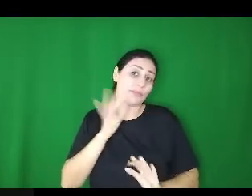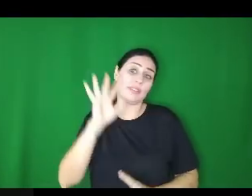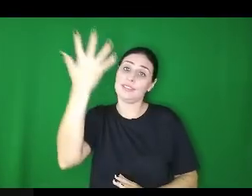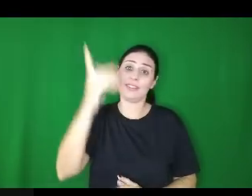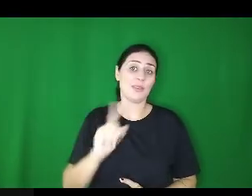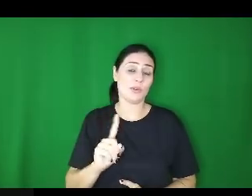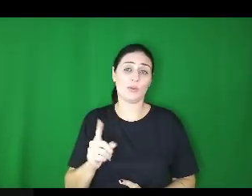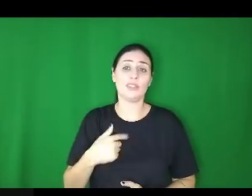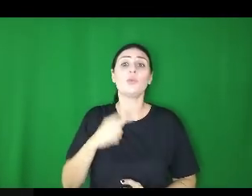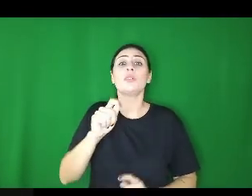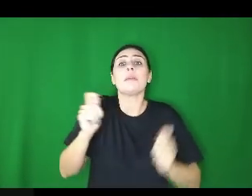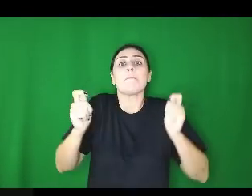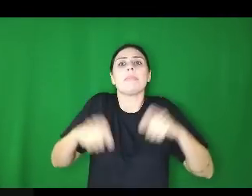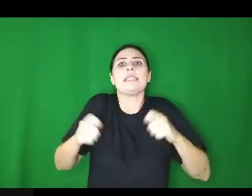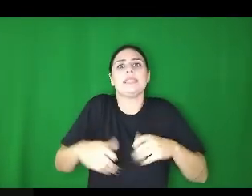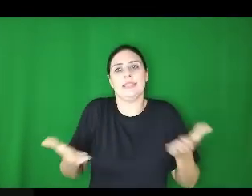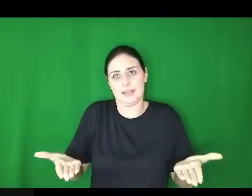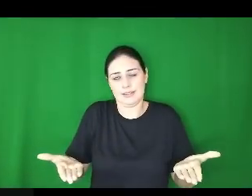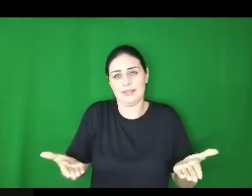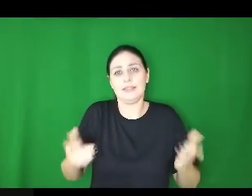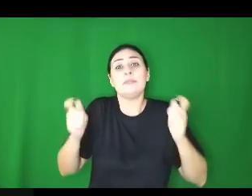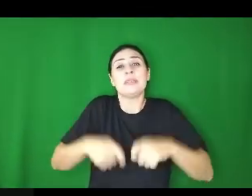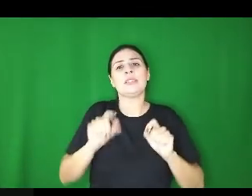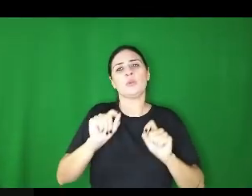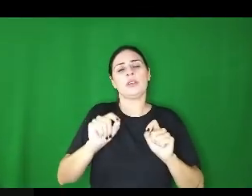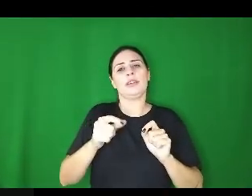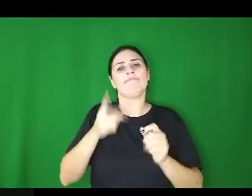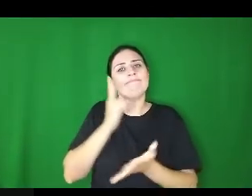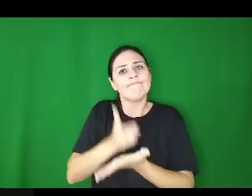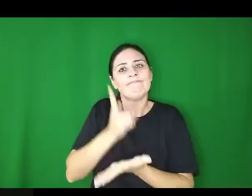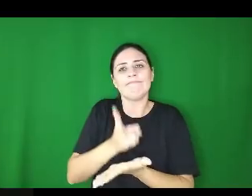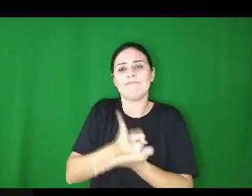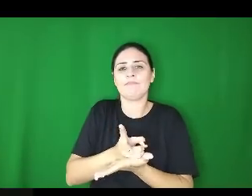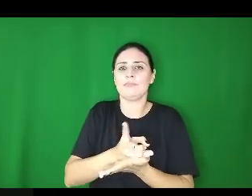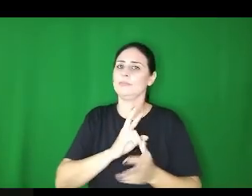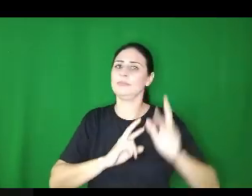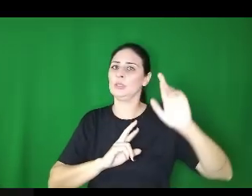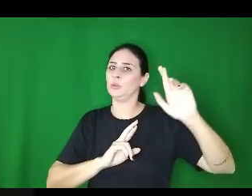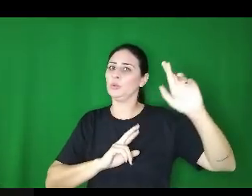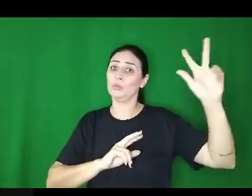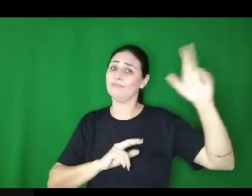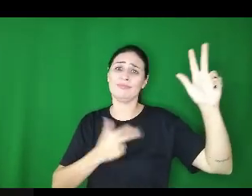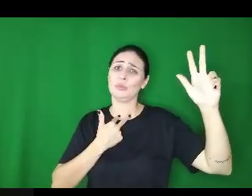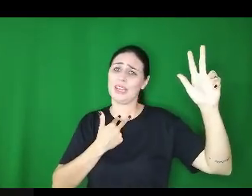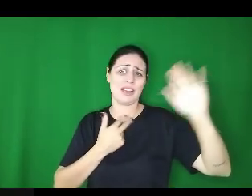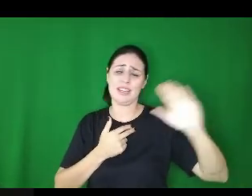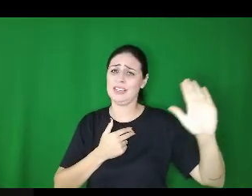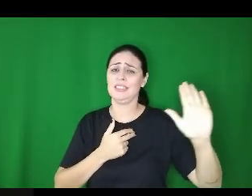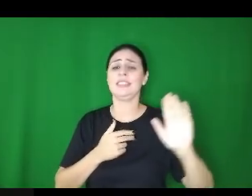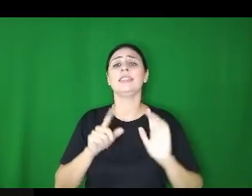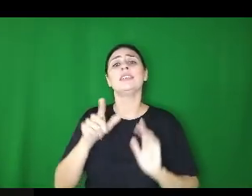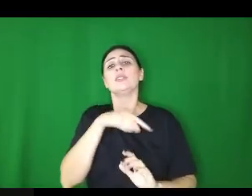eu trabalho com aprendizagem do conceito e eu sei como cada conceito de cada área do conhecimento tem um papel fundamental no desenvolvimento das crianças,